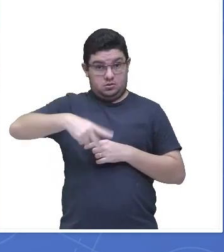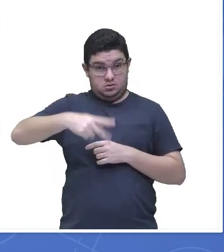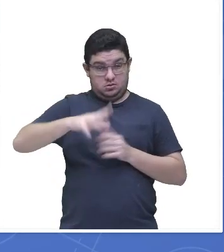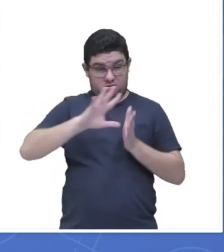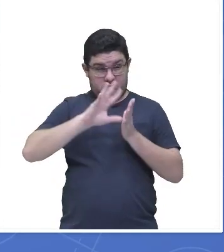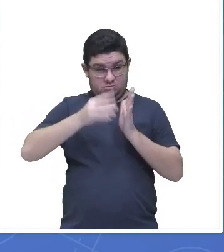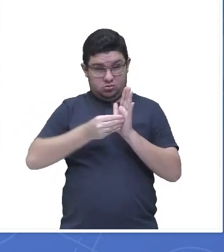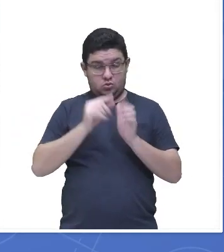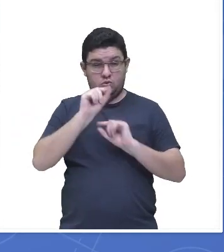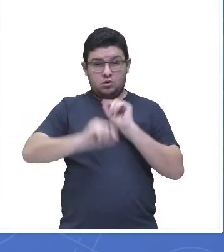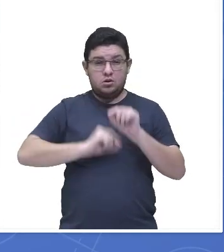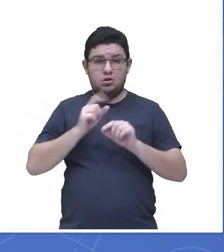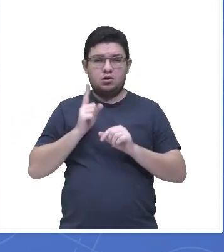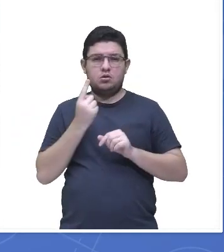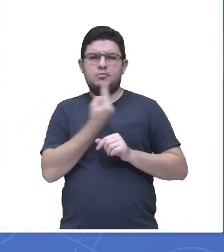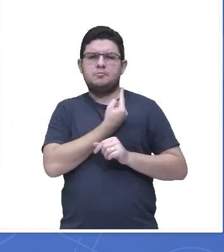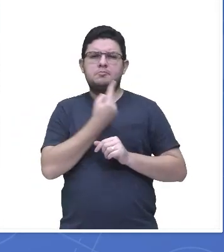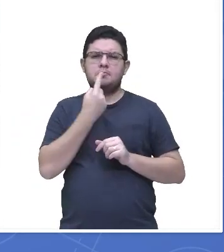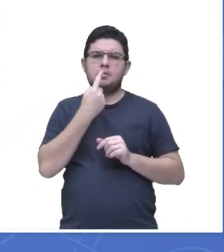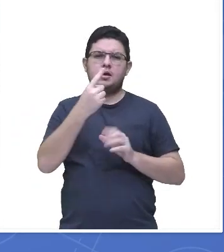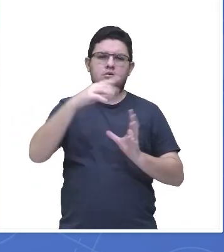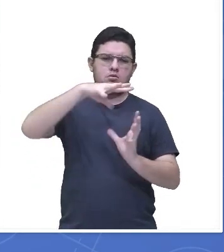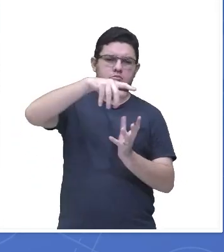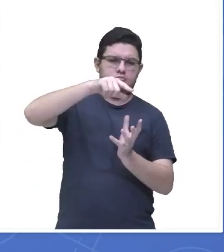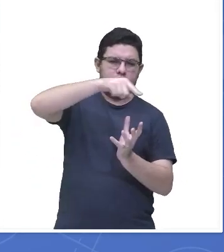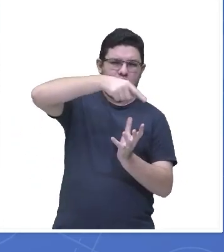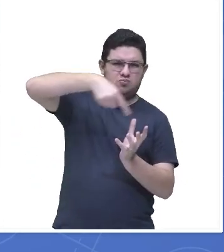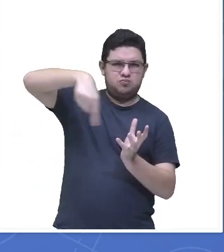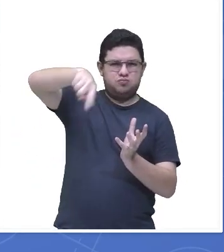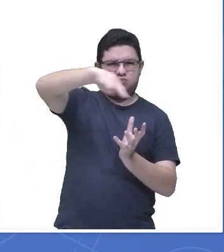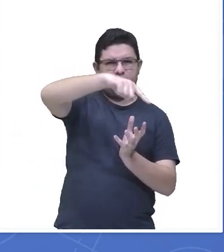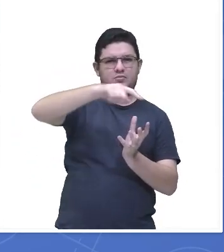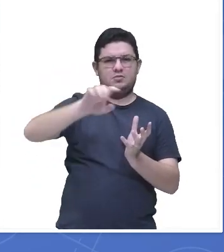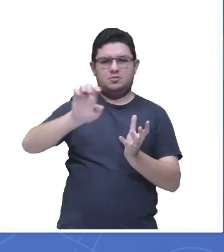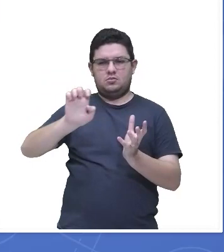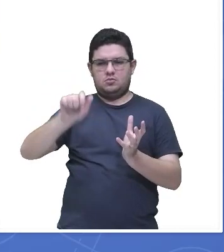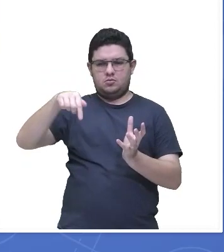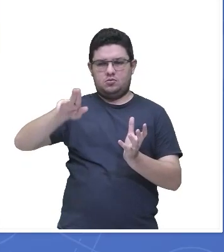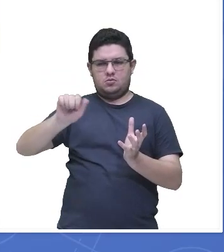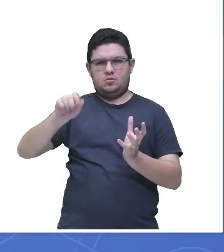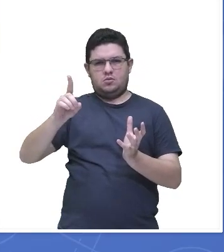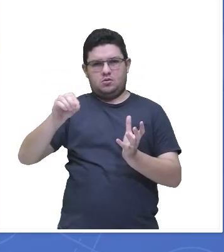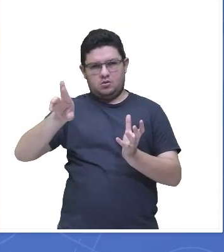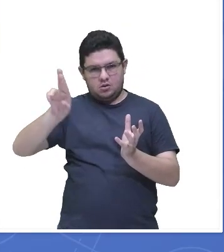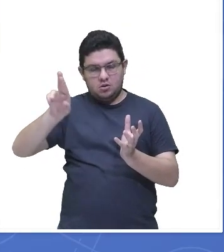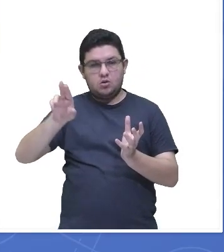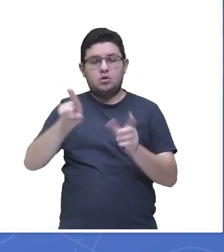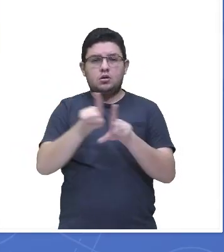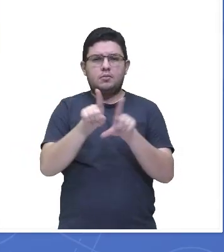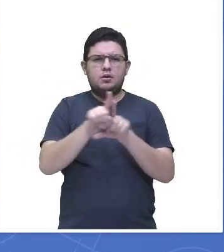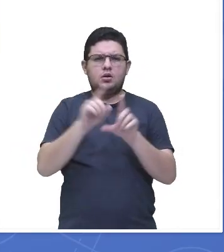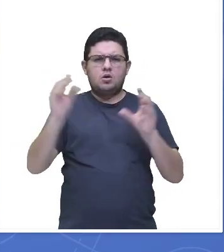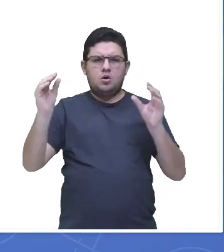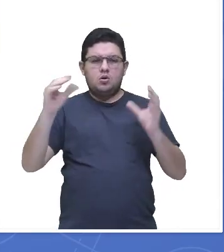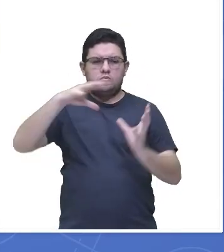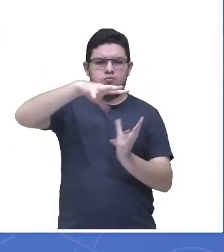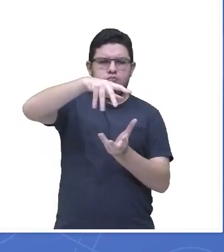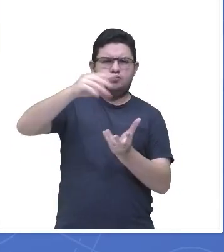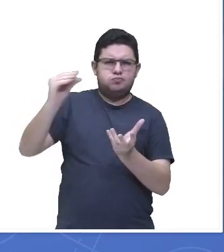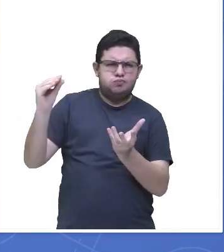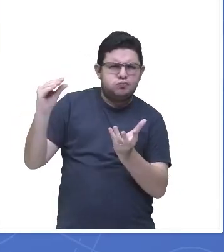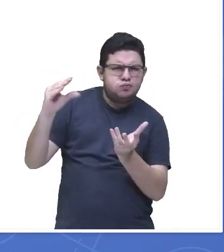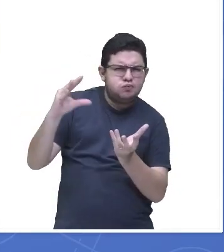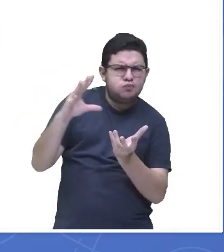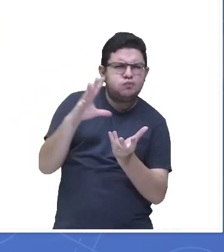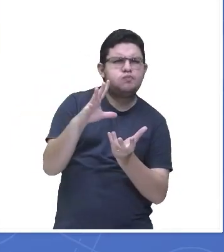de nós estarmos próximos da linha do Equador, o fato de nós recebermos muita energia solar e também a questão